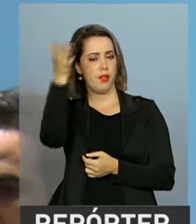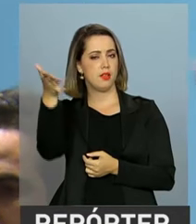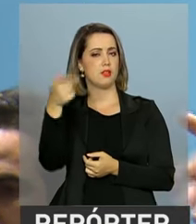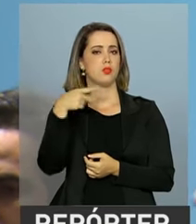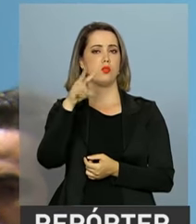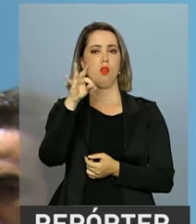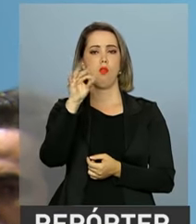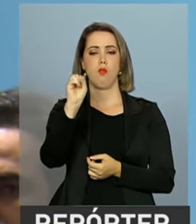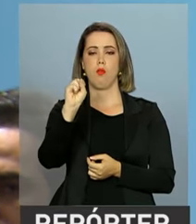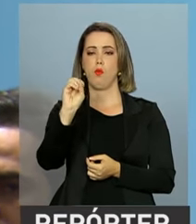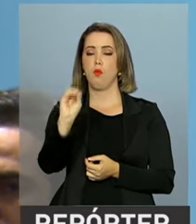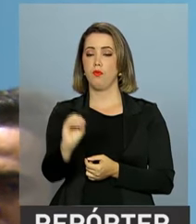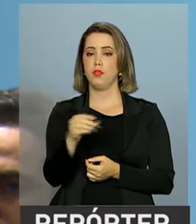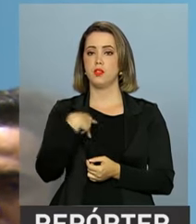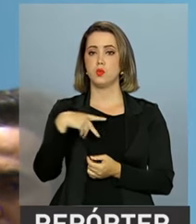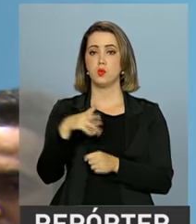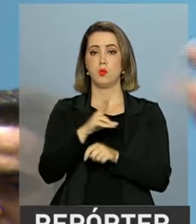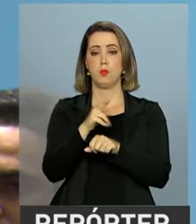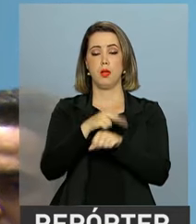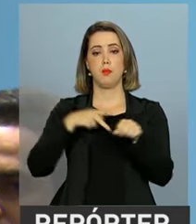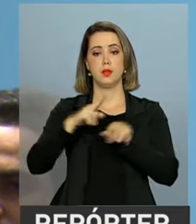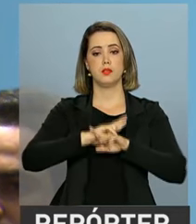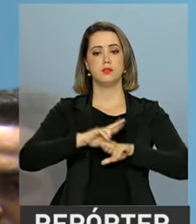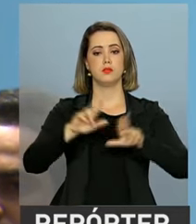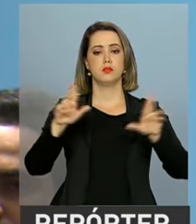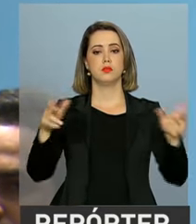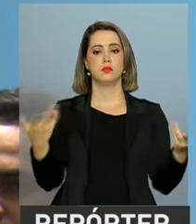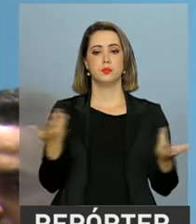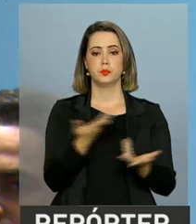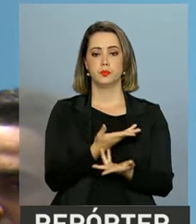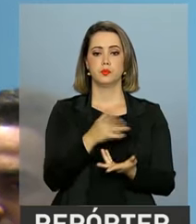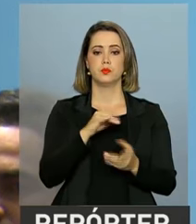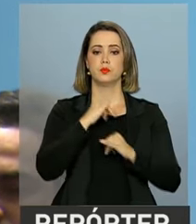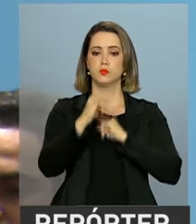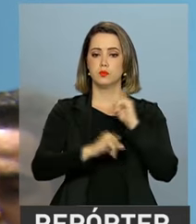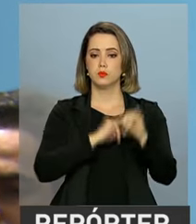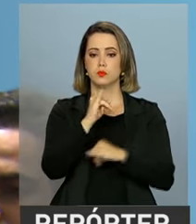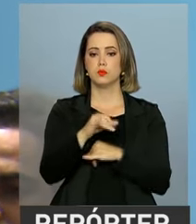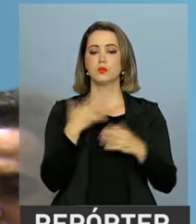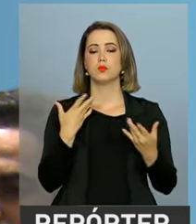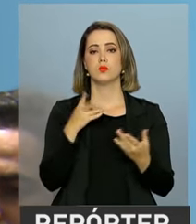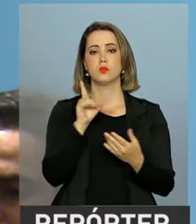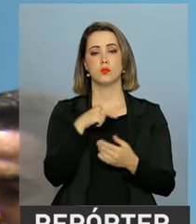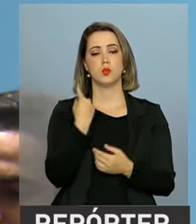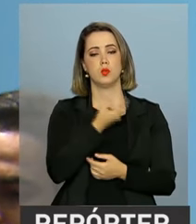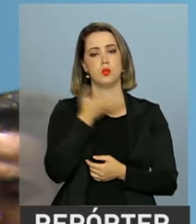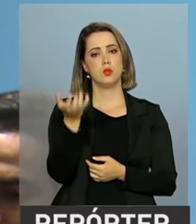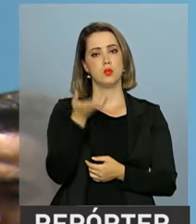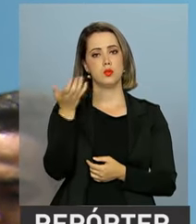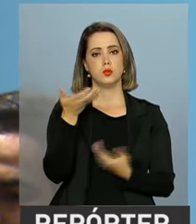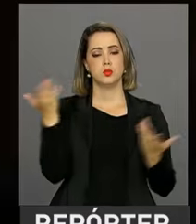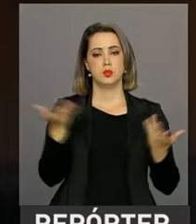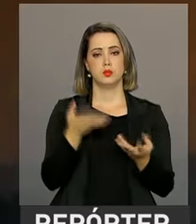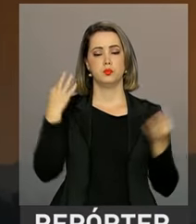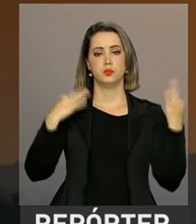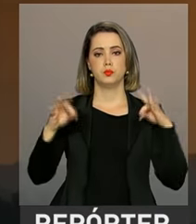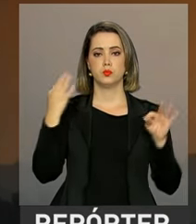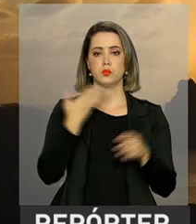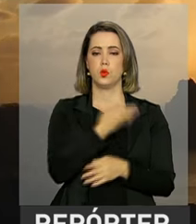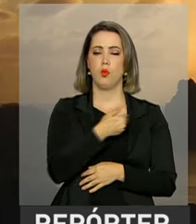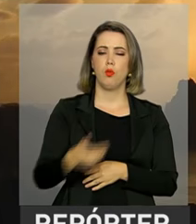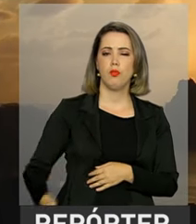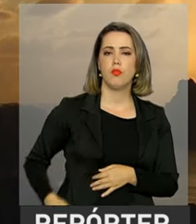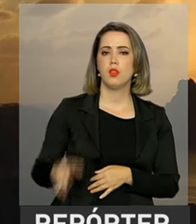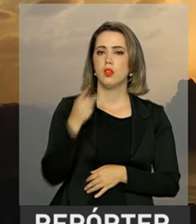o vídeo e 90 para a empresa novo horizonte até que no segundo governo